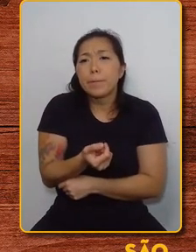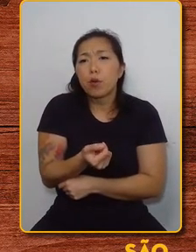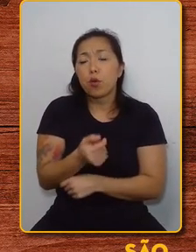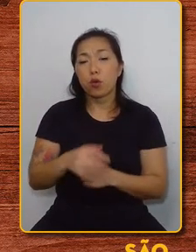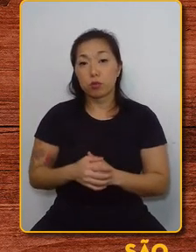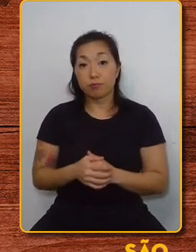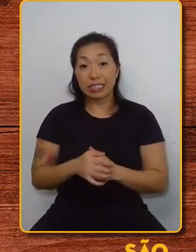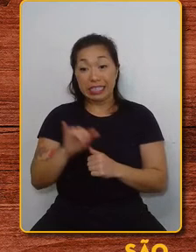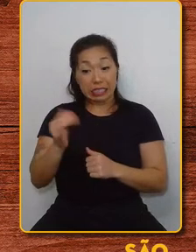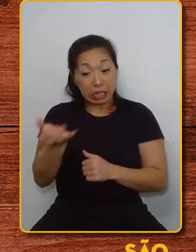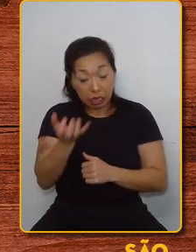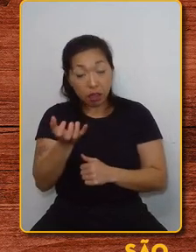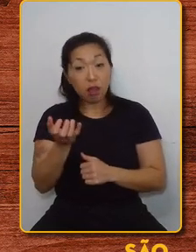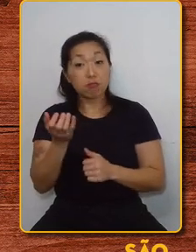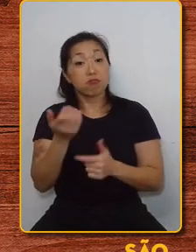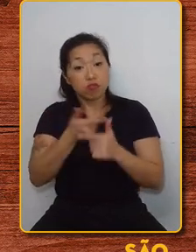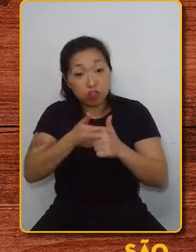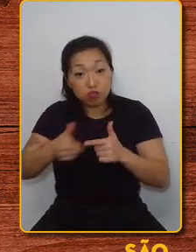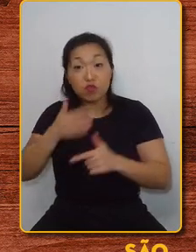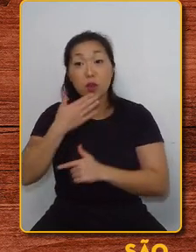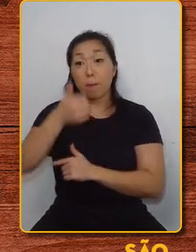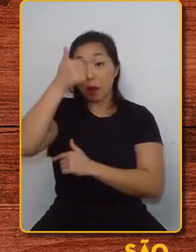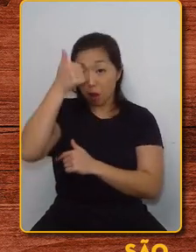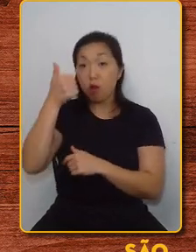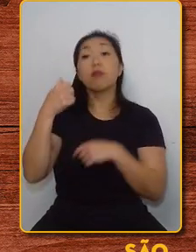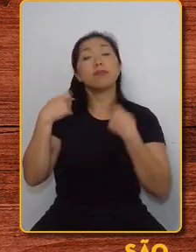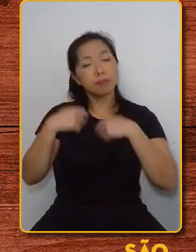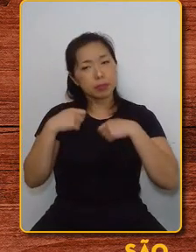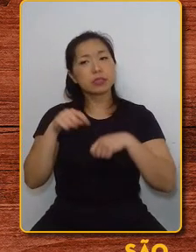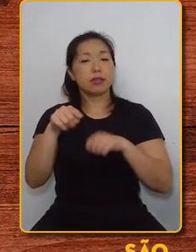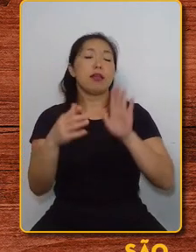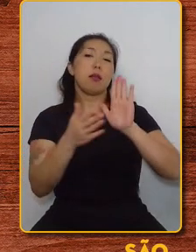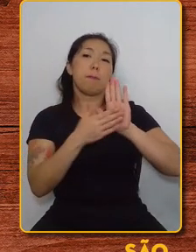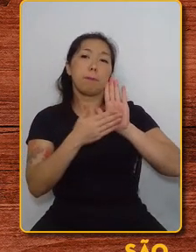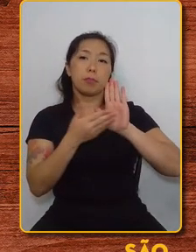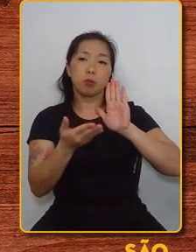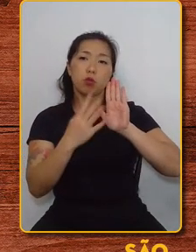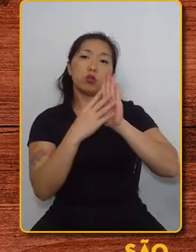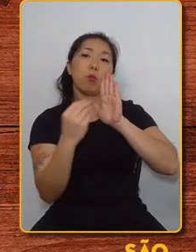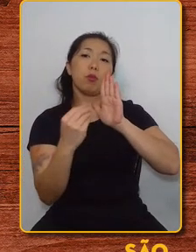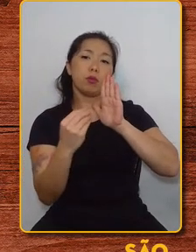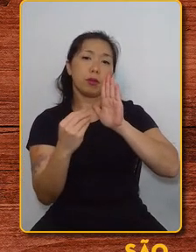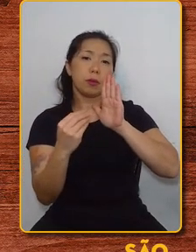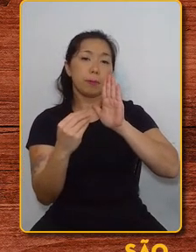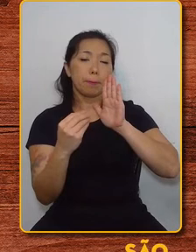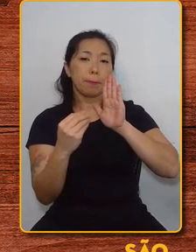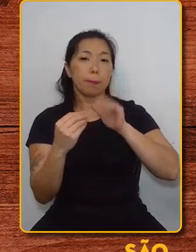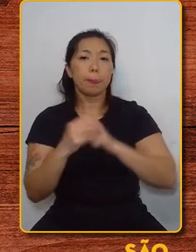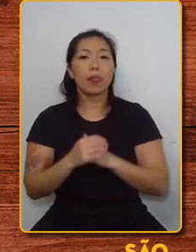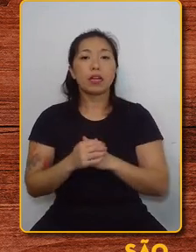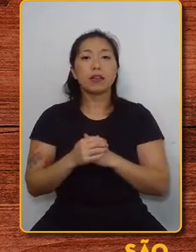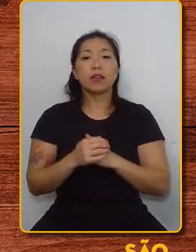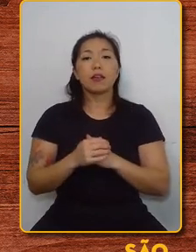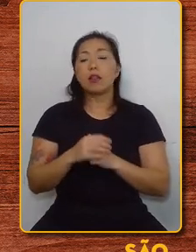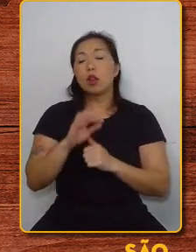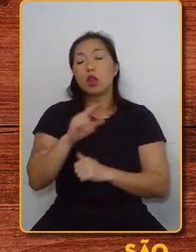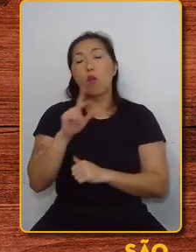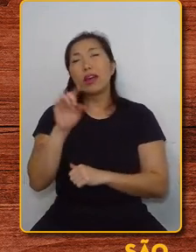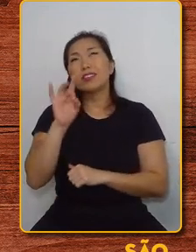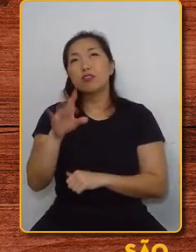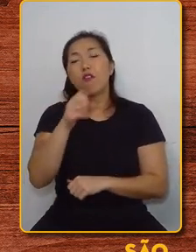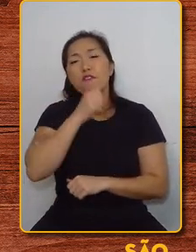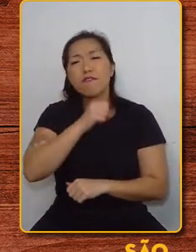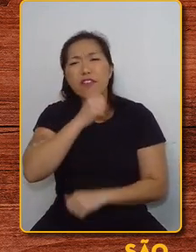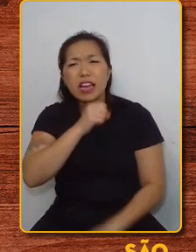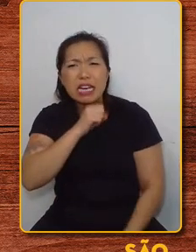frente. Das grandes empresas, mecanizadas, etc., sem ninguém no campo, só as velhinhas, enquanto puderem